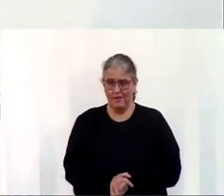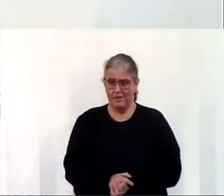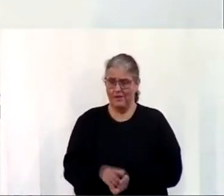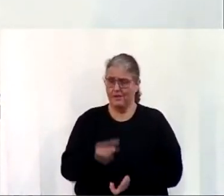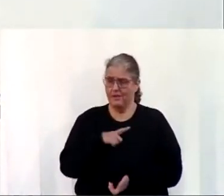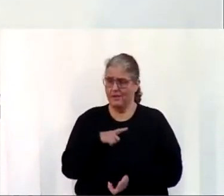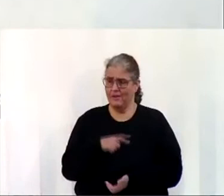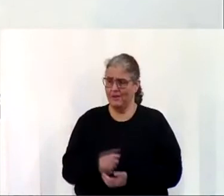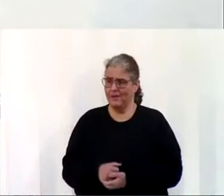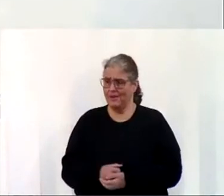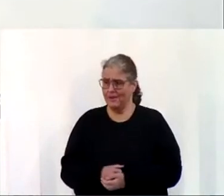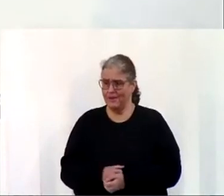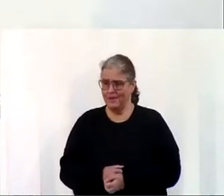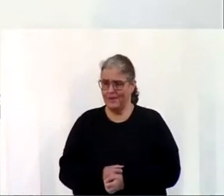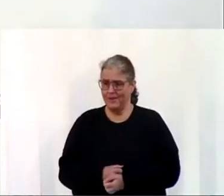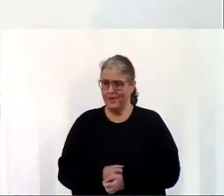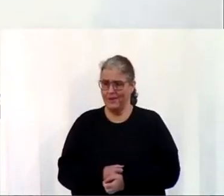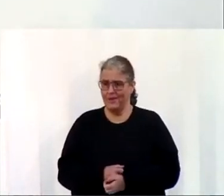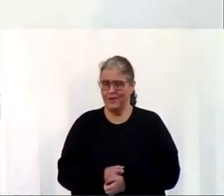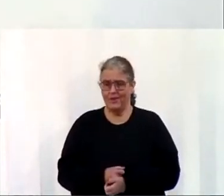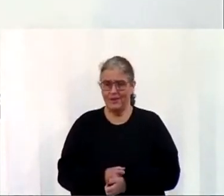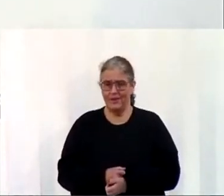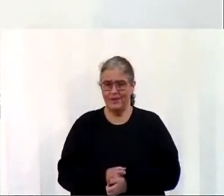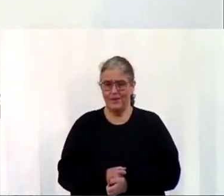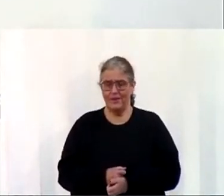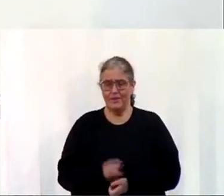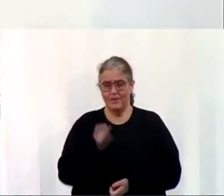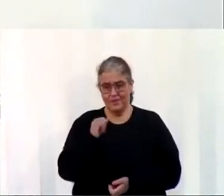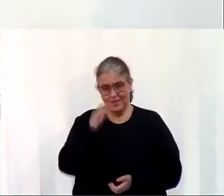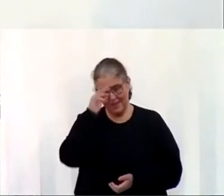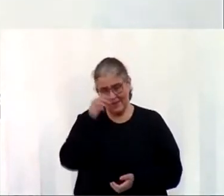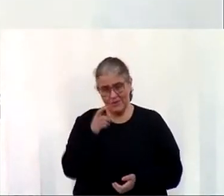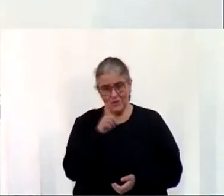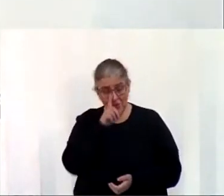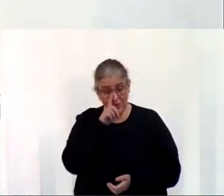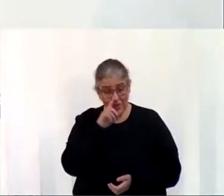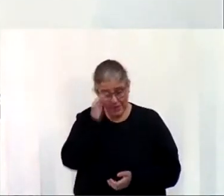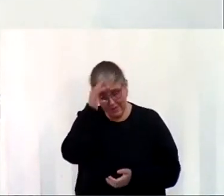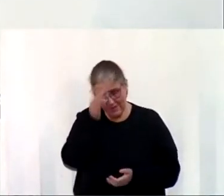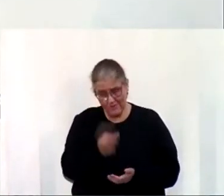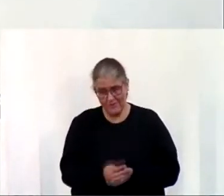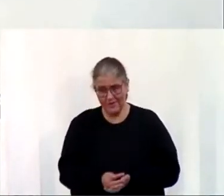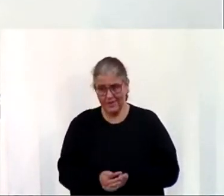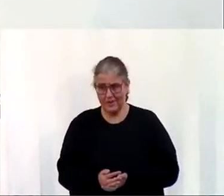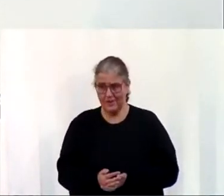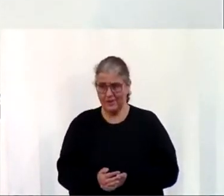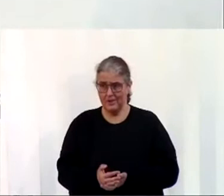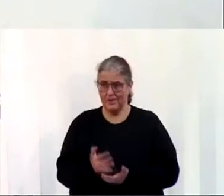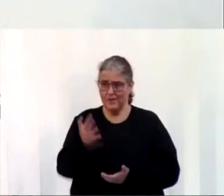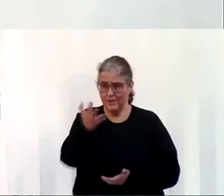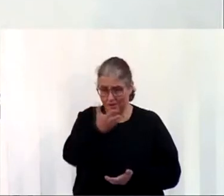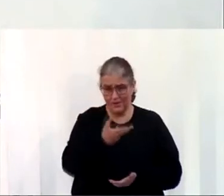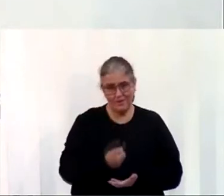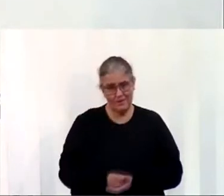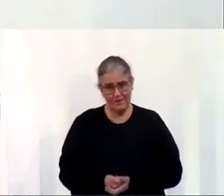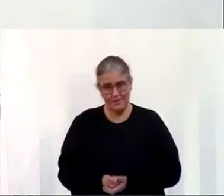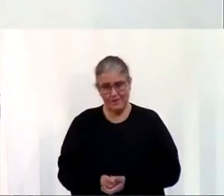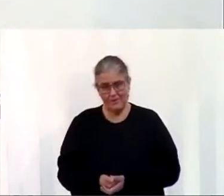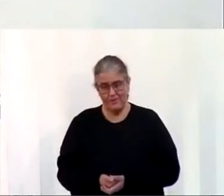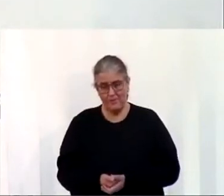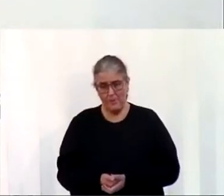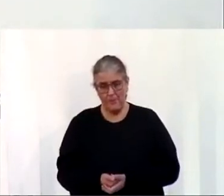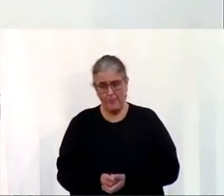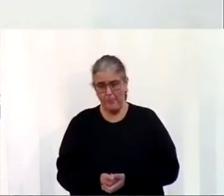piorou. Eu quero te convidar a retornar. Eu não posso dizer que esse é um passe de mágica. Eu preciso